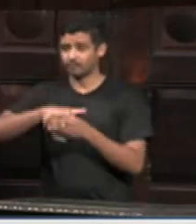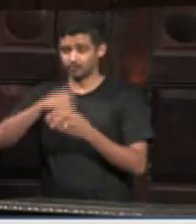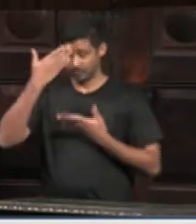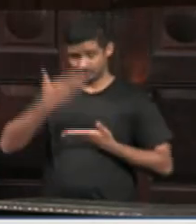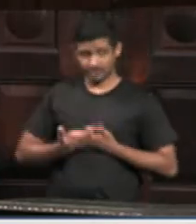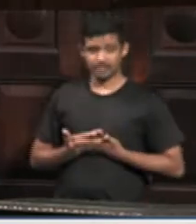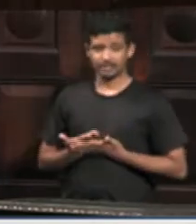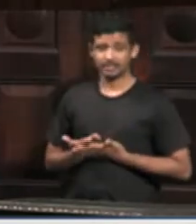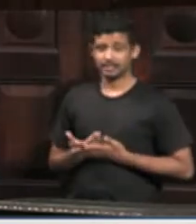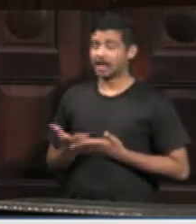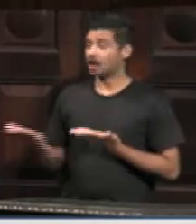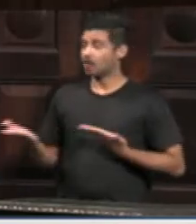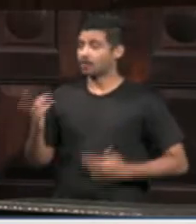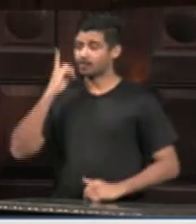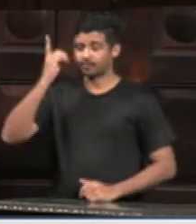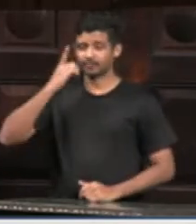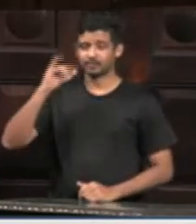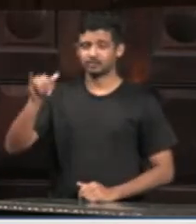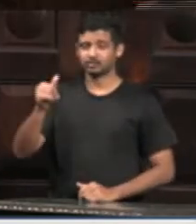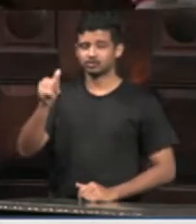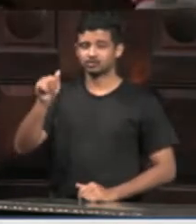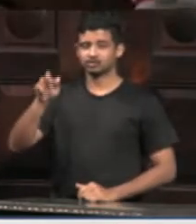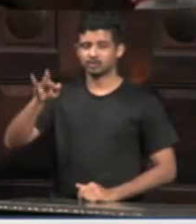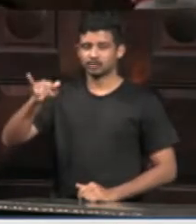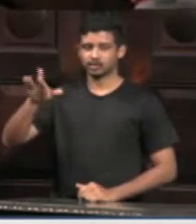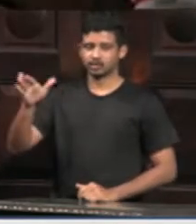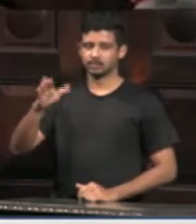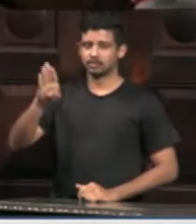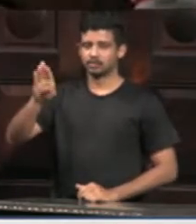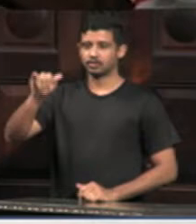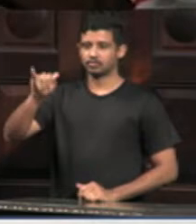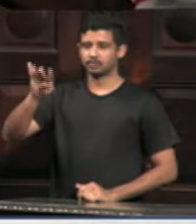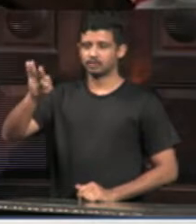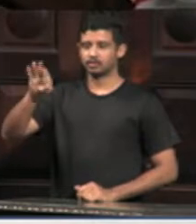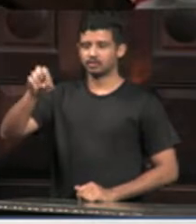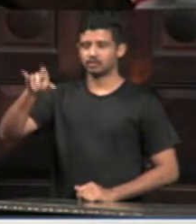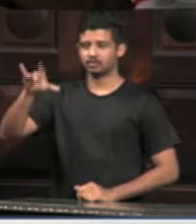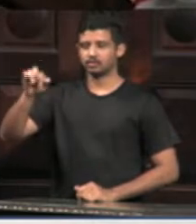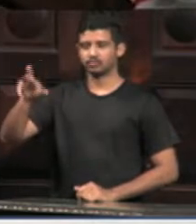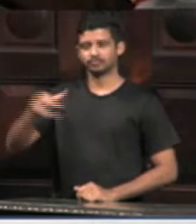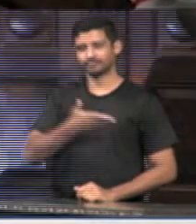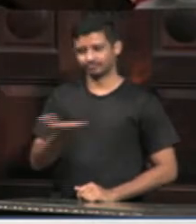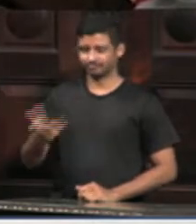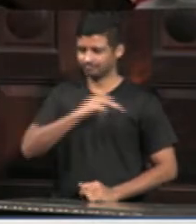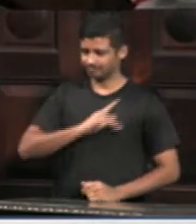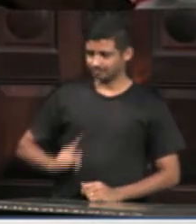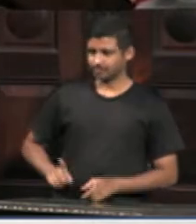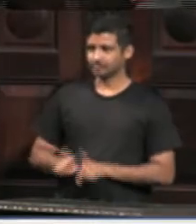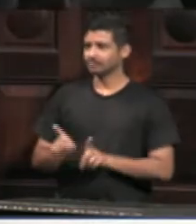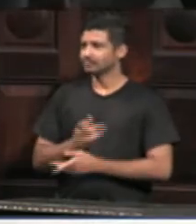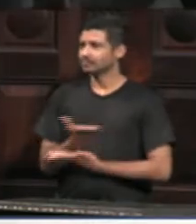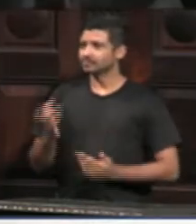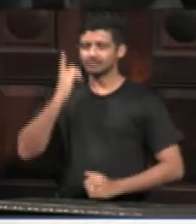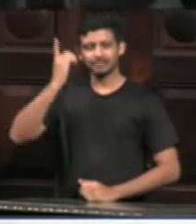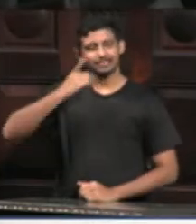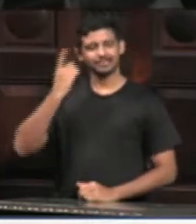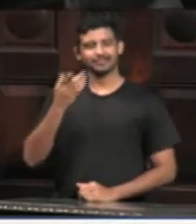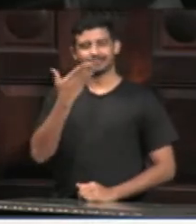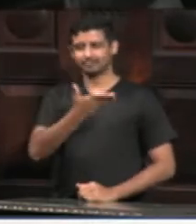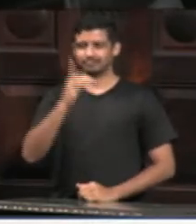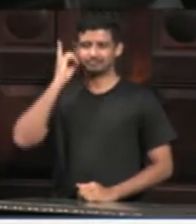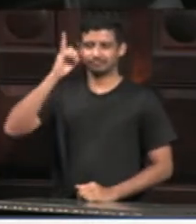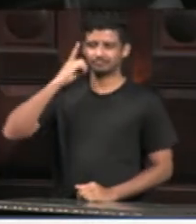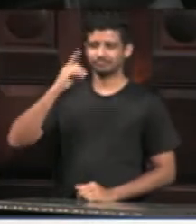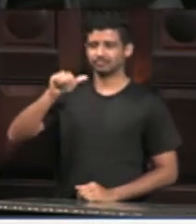palavra, deputado Jair Bittencourt, concedo a parte. Senhora presidente, colegas deputados, deputado André Correia, eu acho,